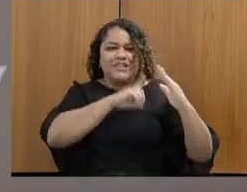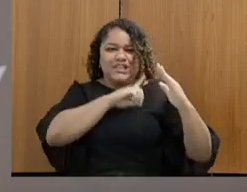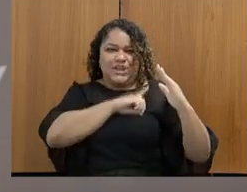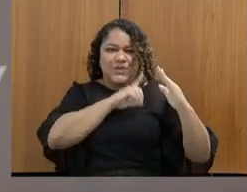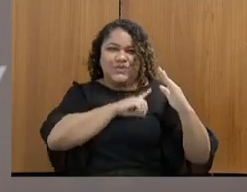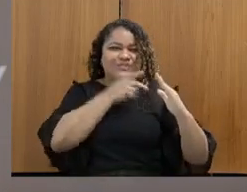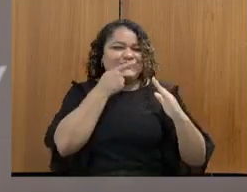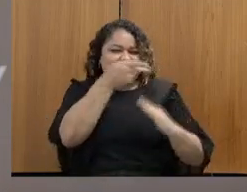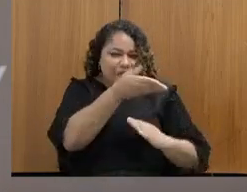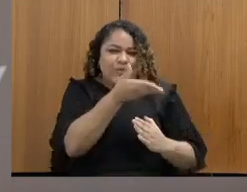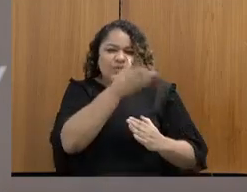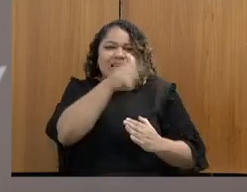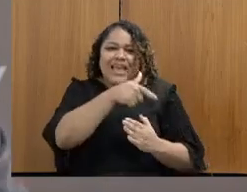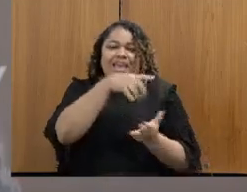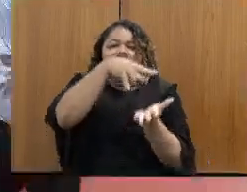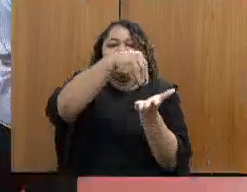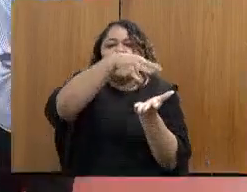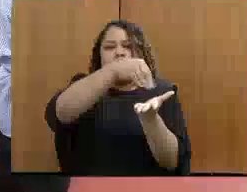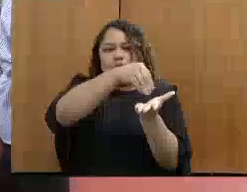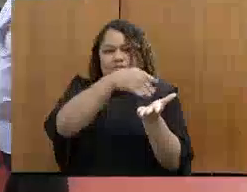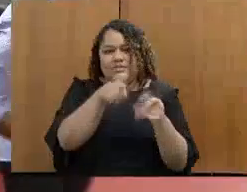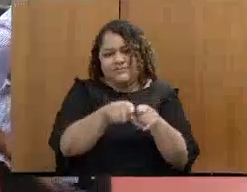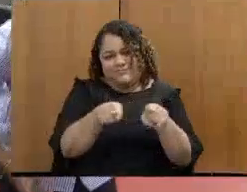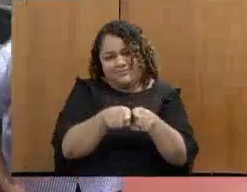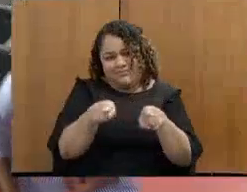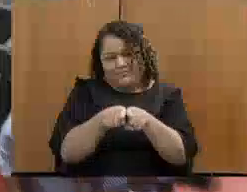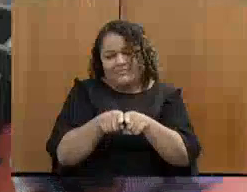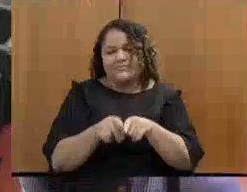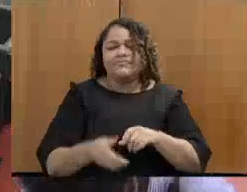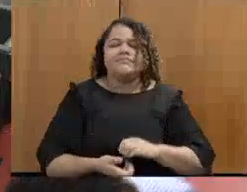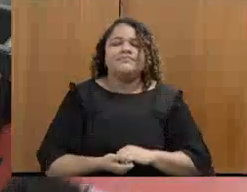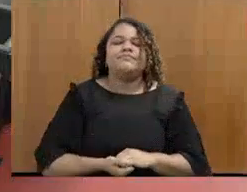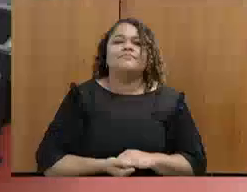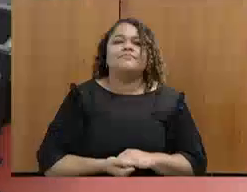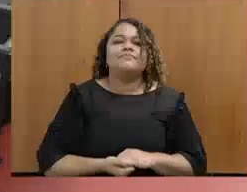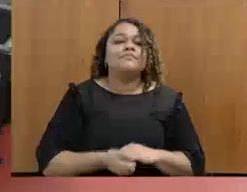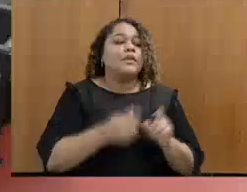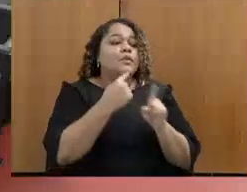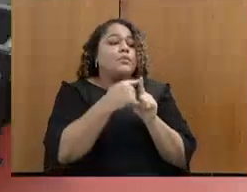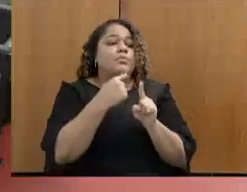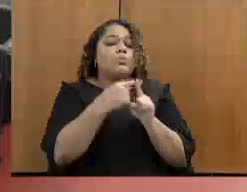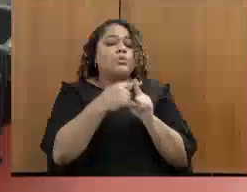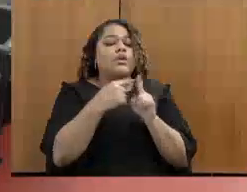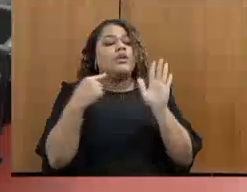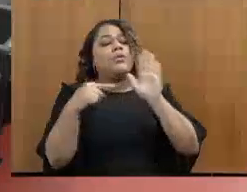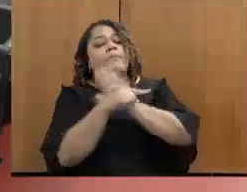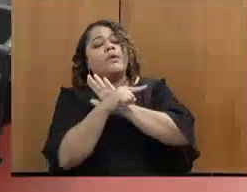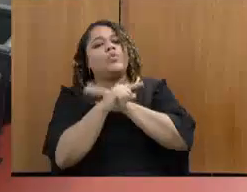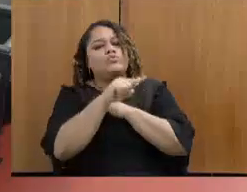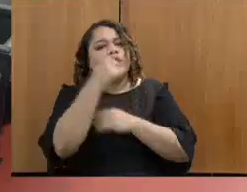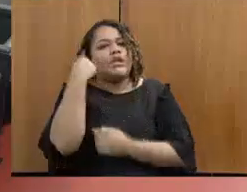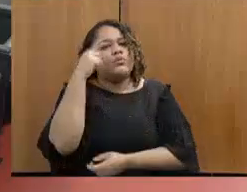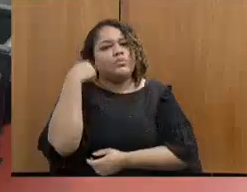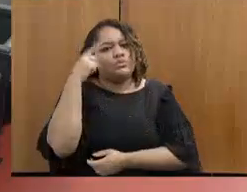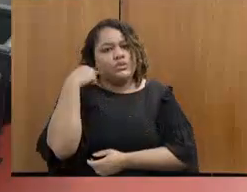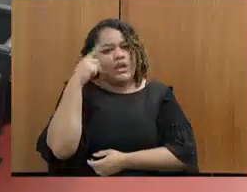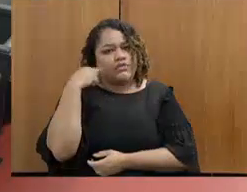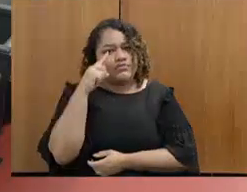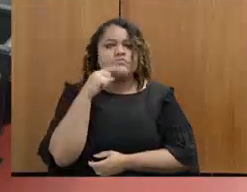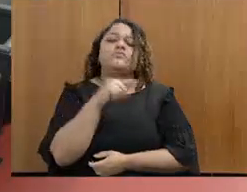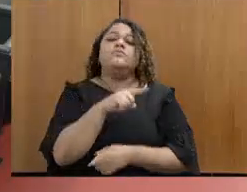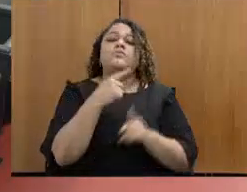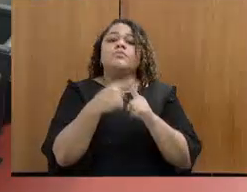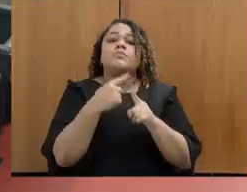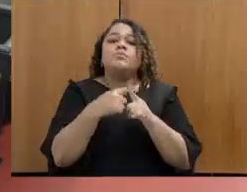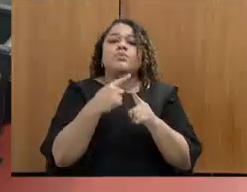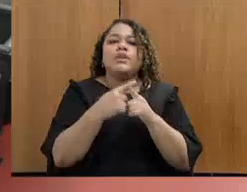né bom por que que eu fiz a pergunta para os deputados eu insistir a questão de investimento e gostei do